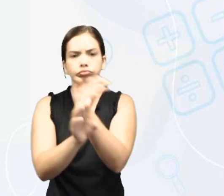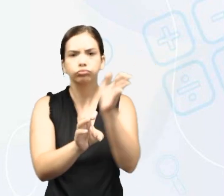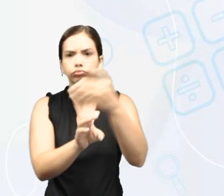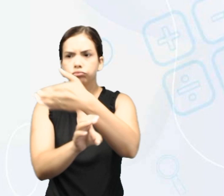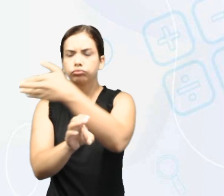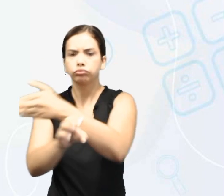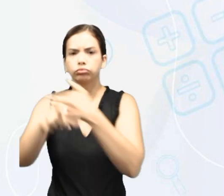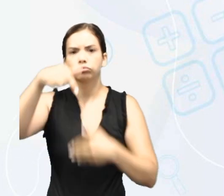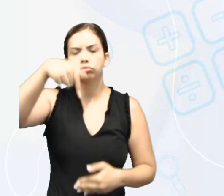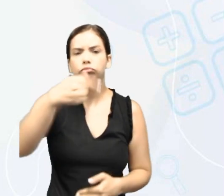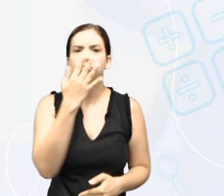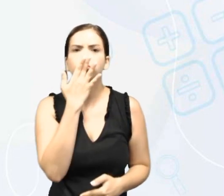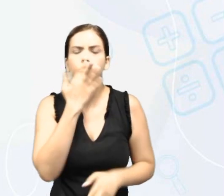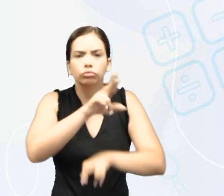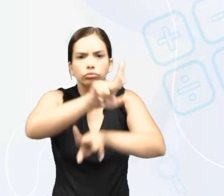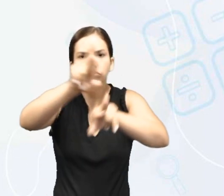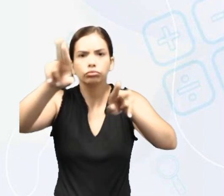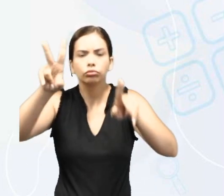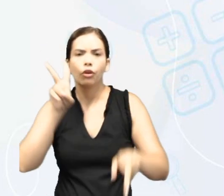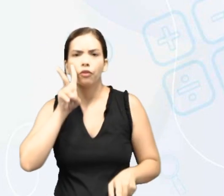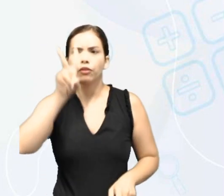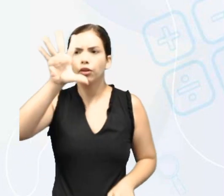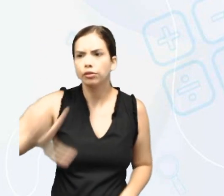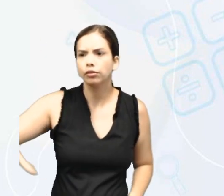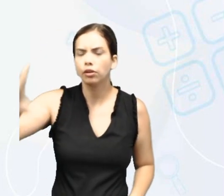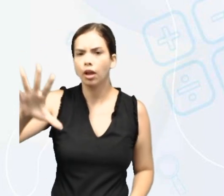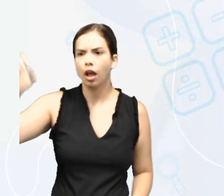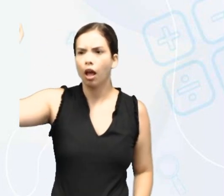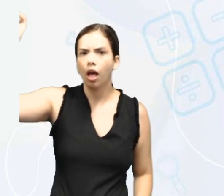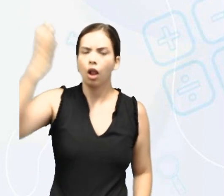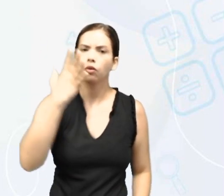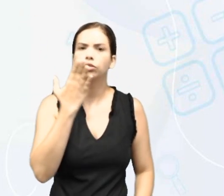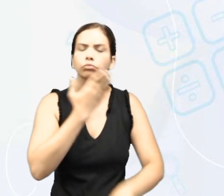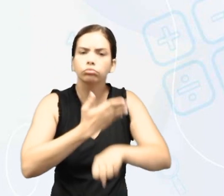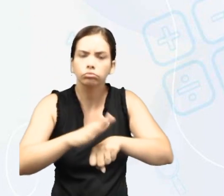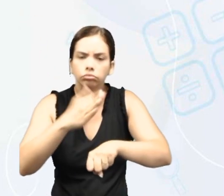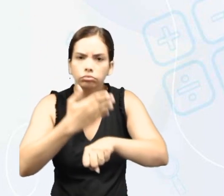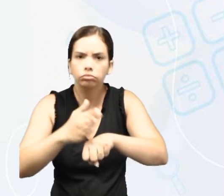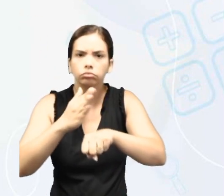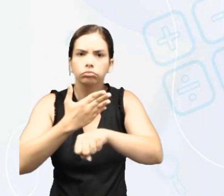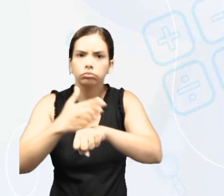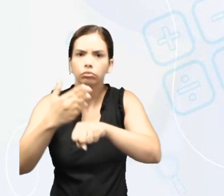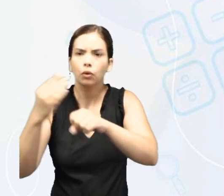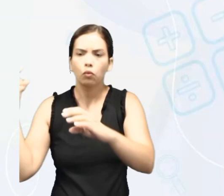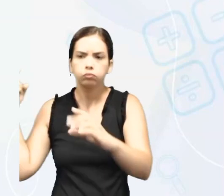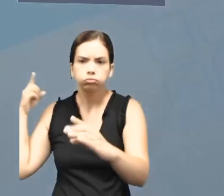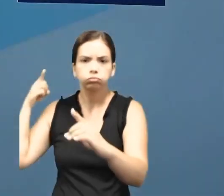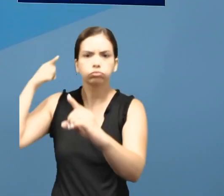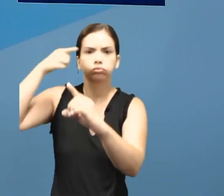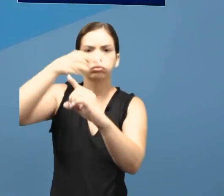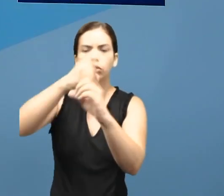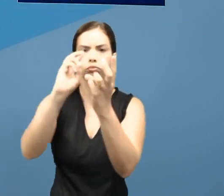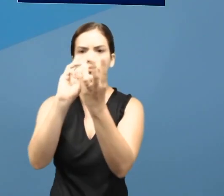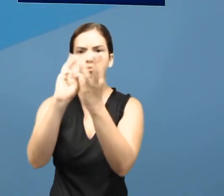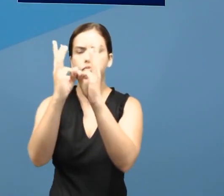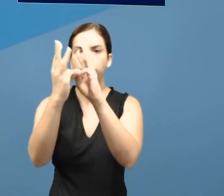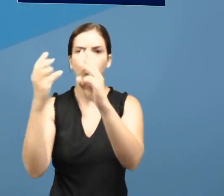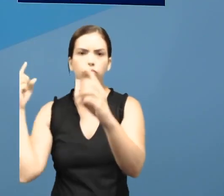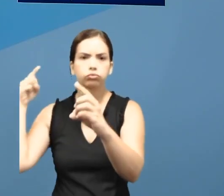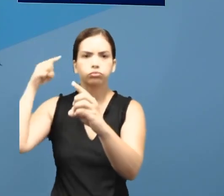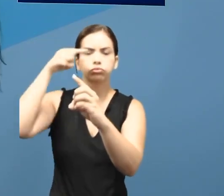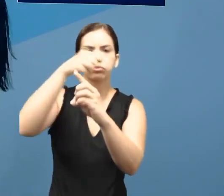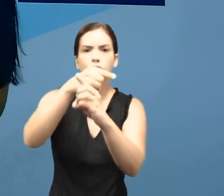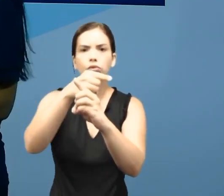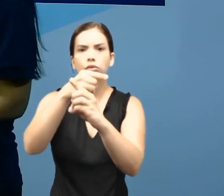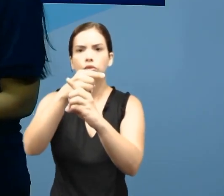Né? Então, a gente vê aqui nessa foto, né, então, a luz branca, né, passando por um cristal e refletindo